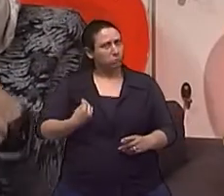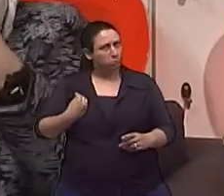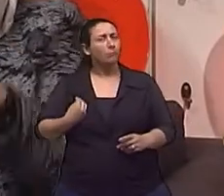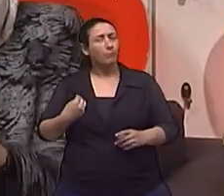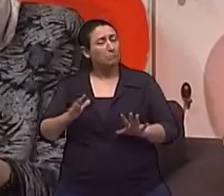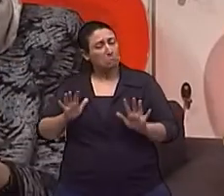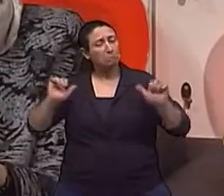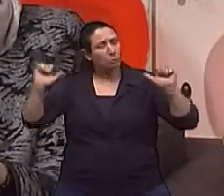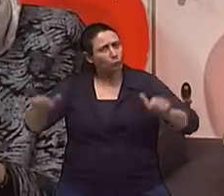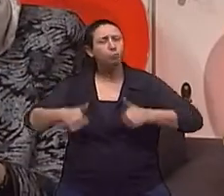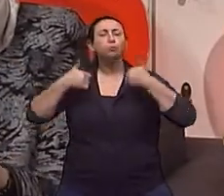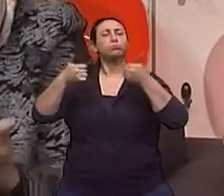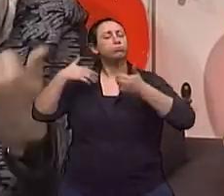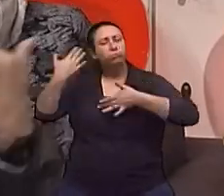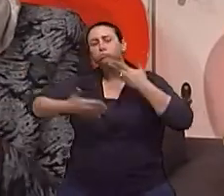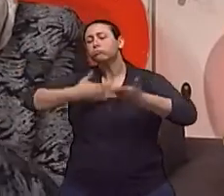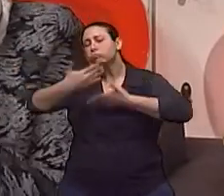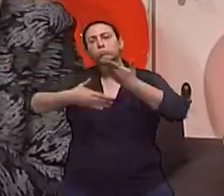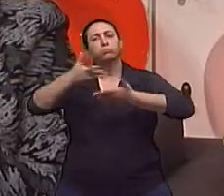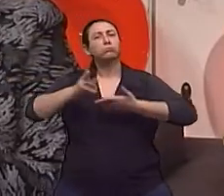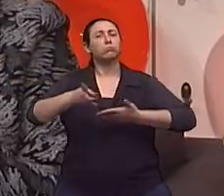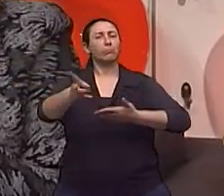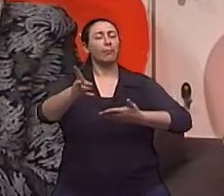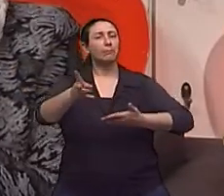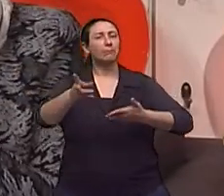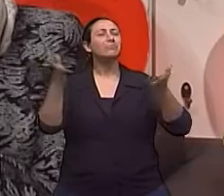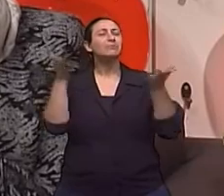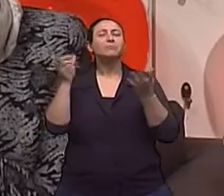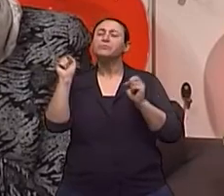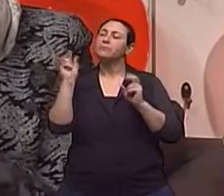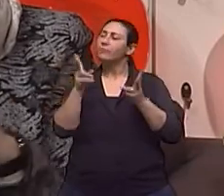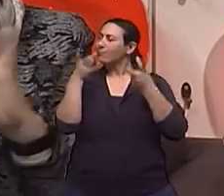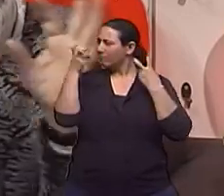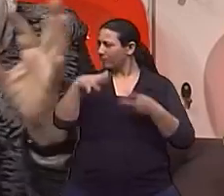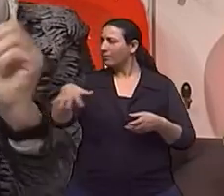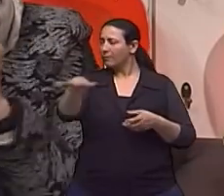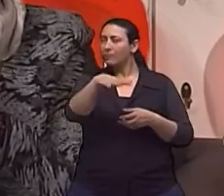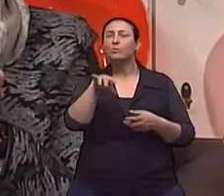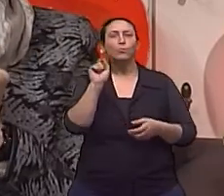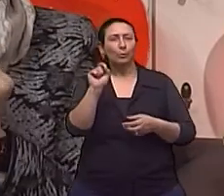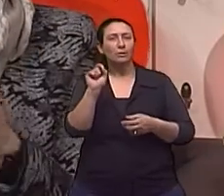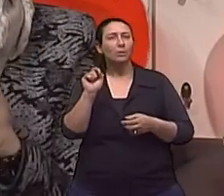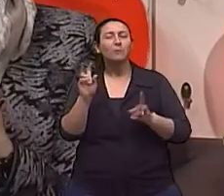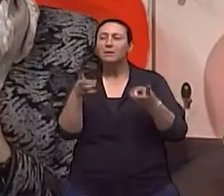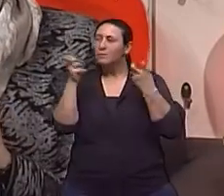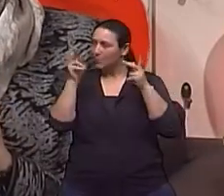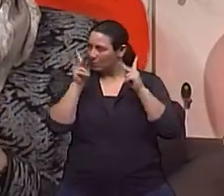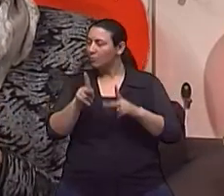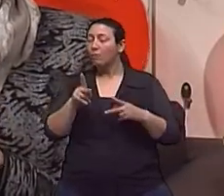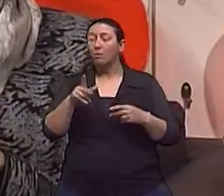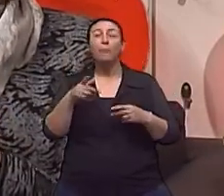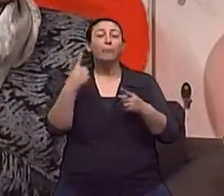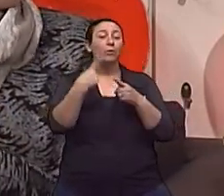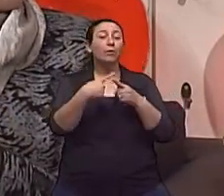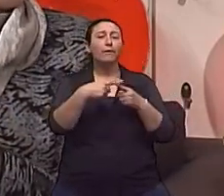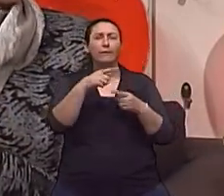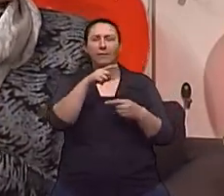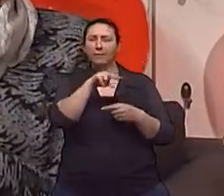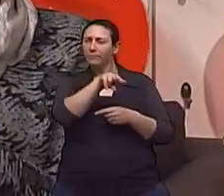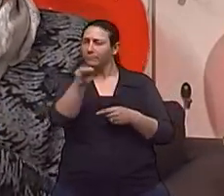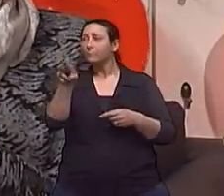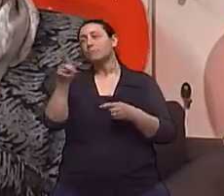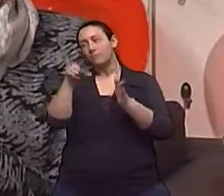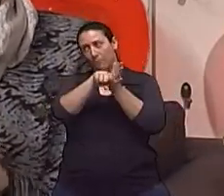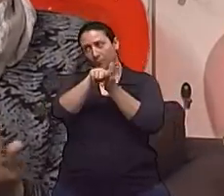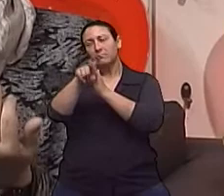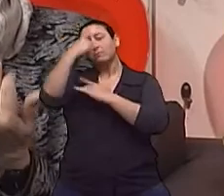recuperaram e foram em frente e o que que a gente nota vendo esse pessoal que que eles têm em comum a lei da parte física que está